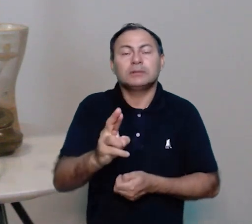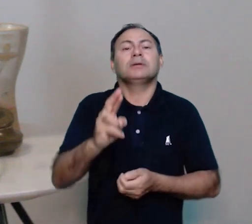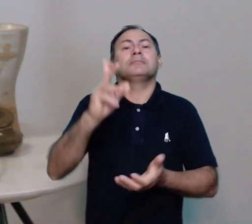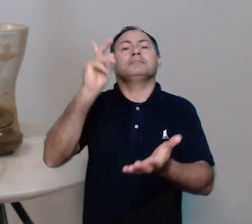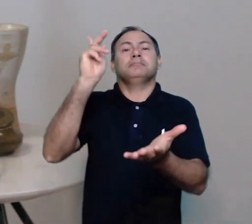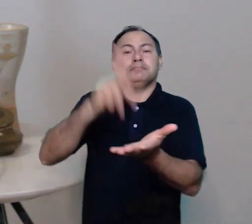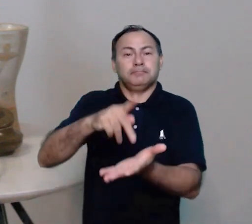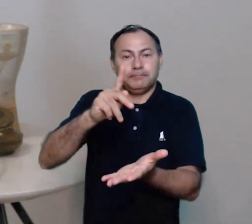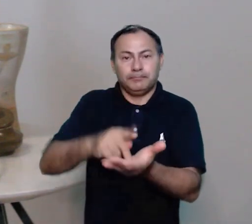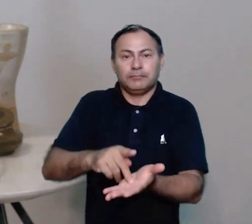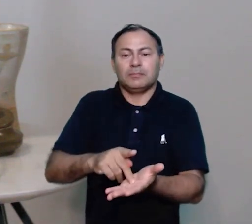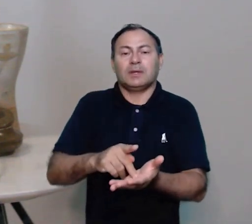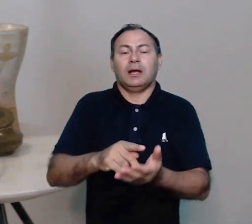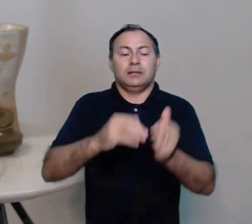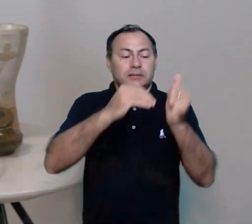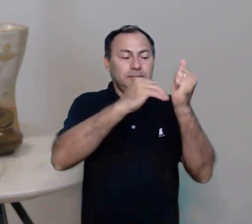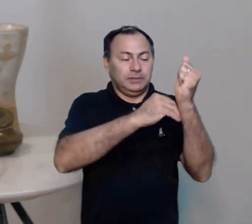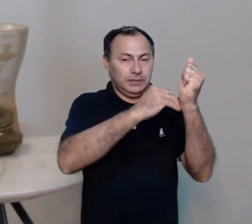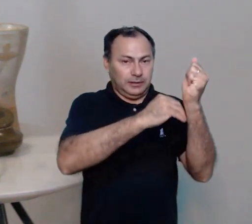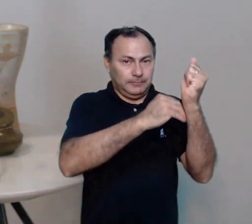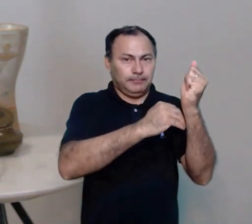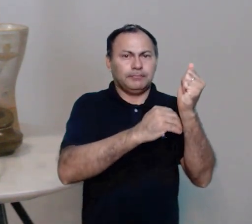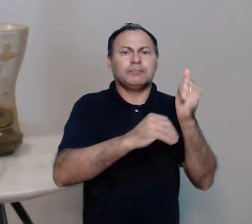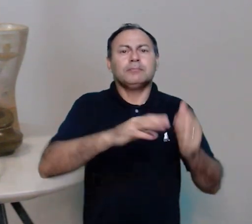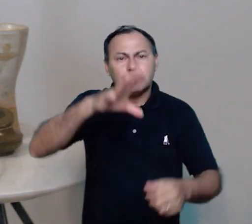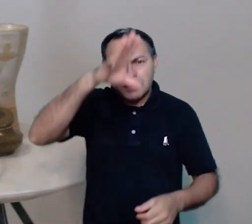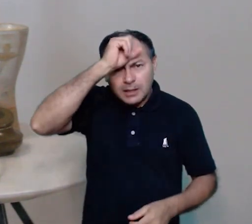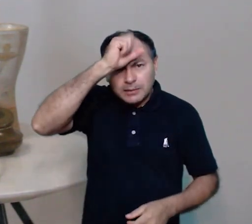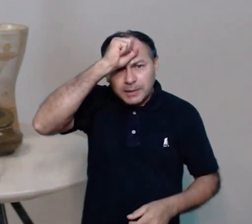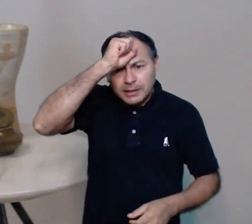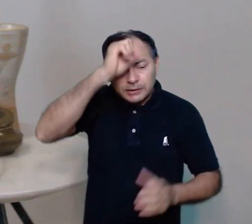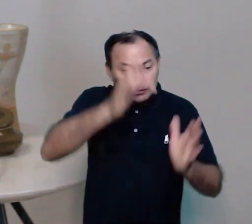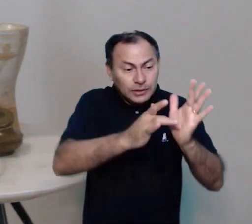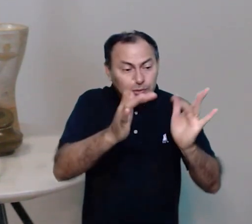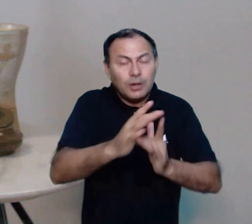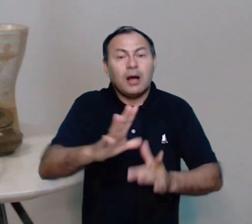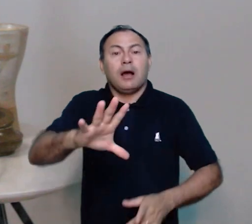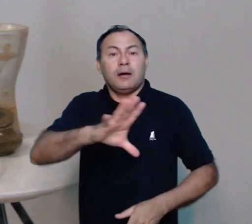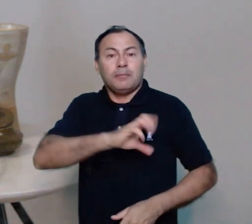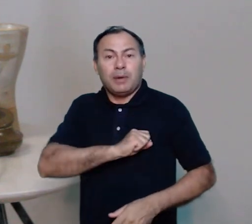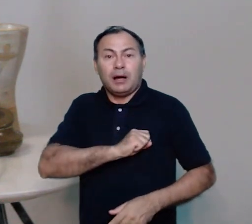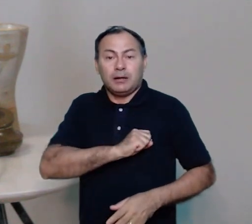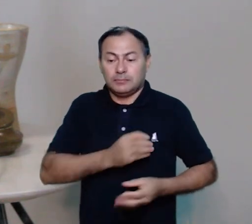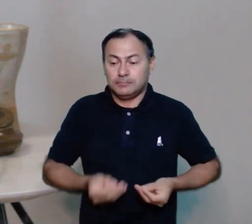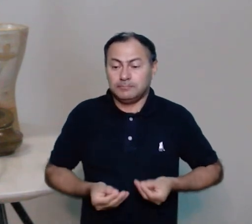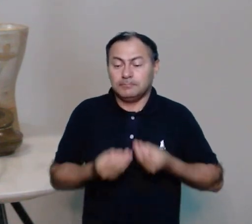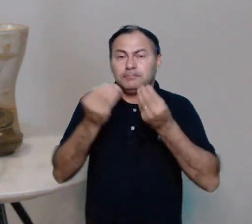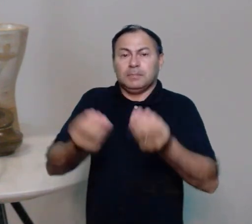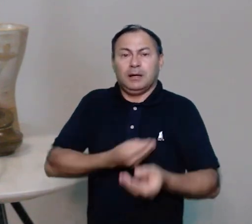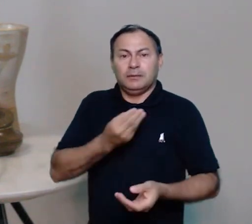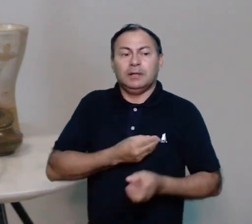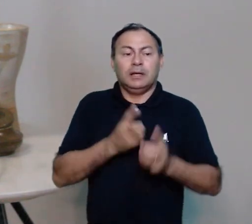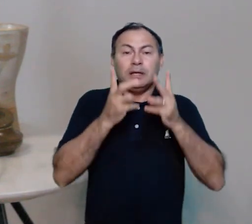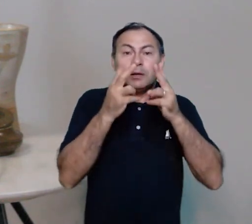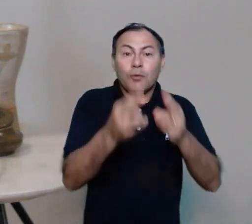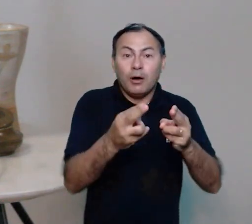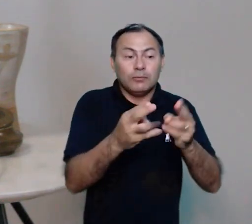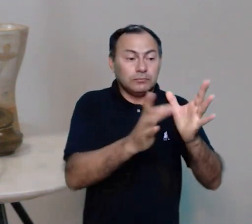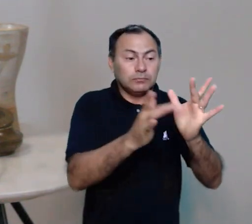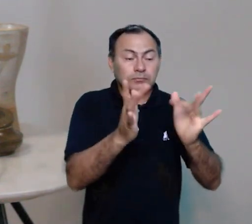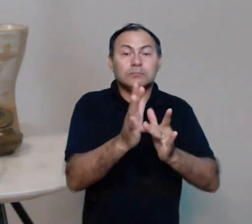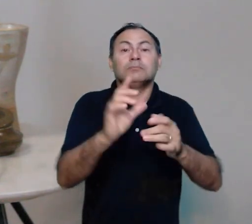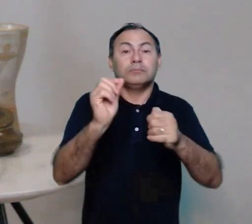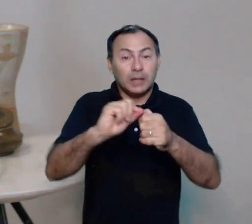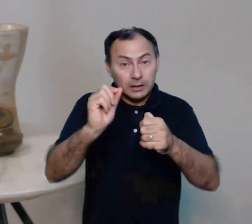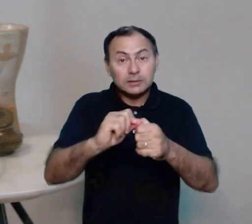uma resposta concreta a este mistério, a aprendermos dele a amar e a entregar a vida